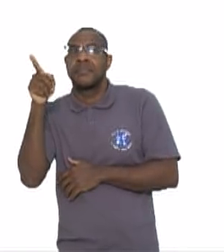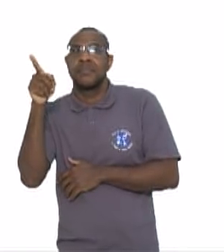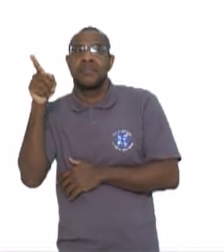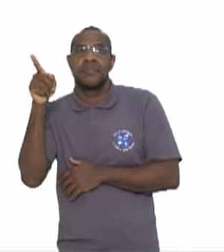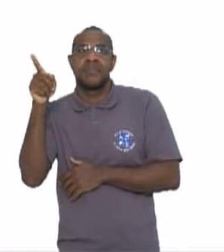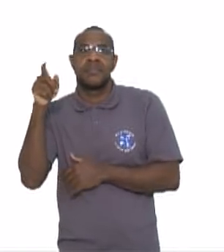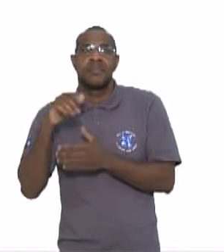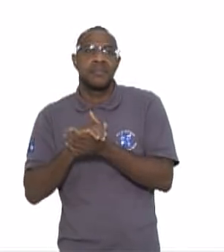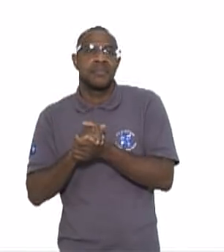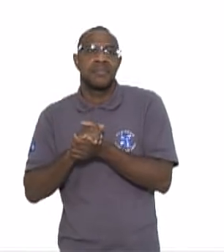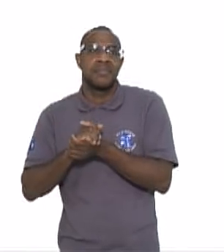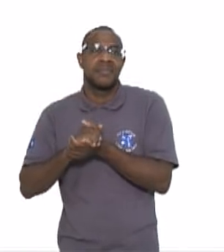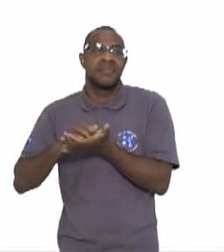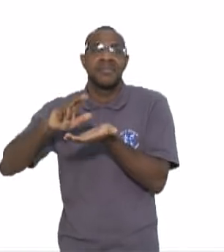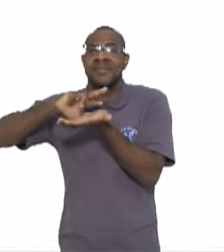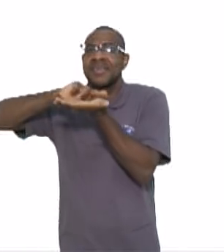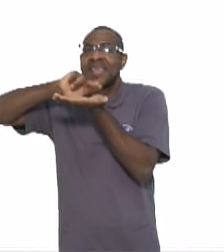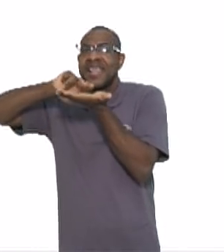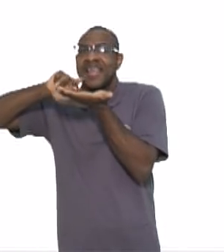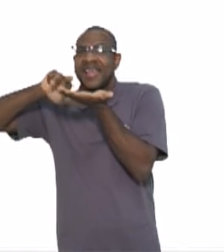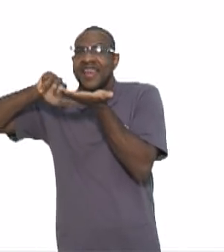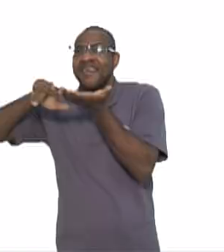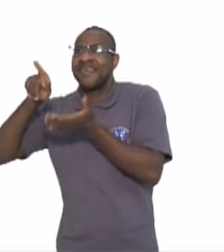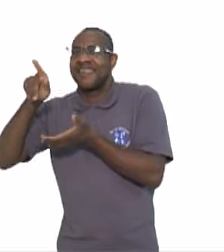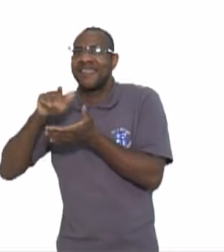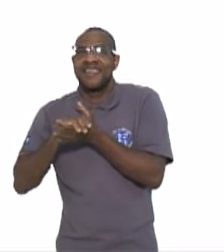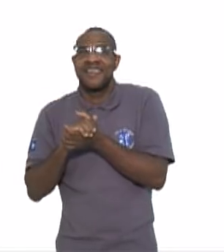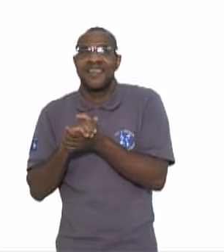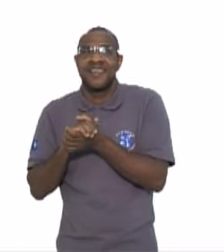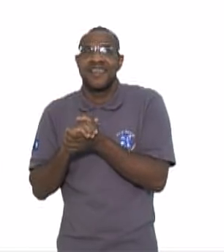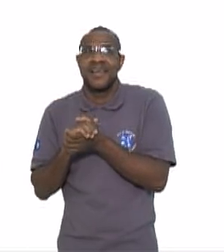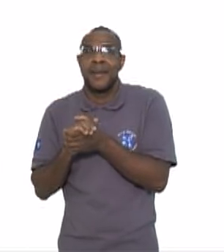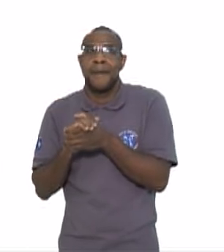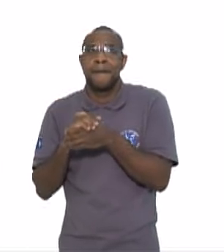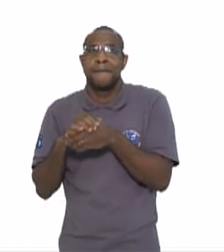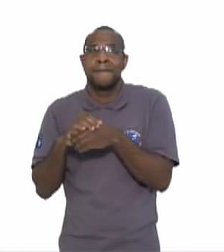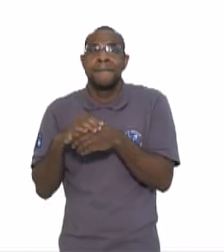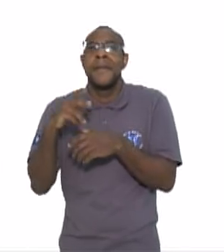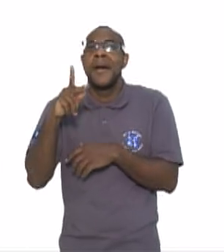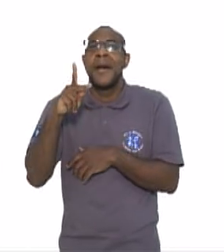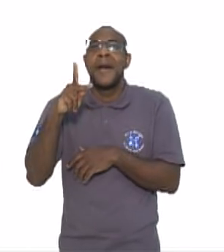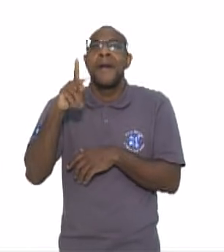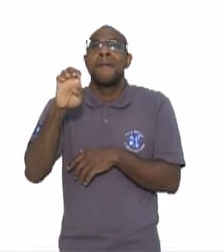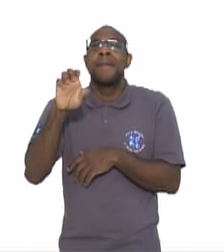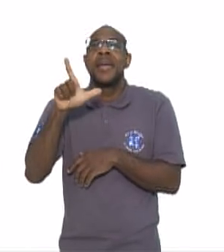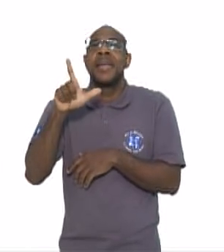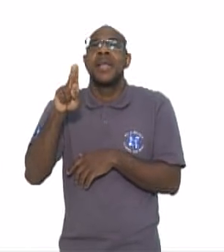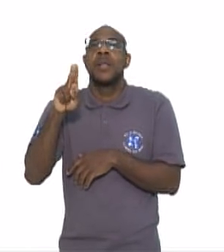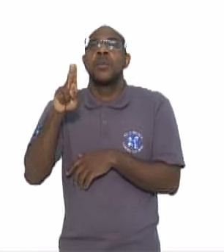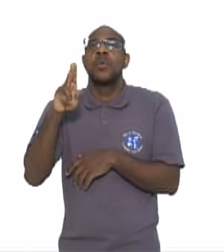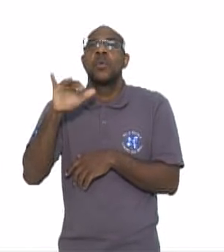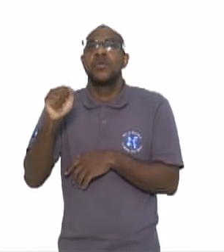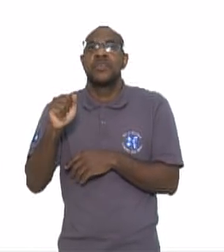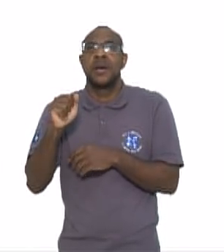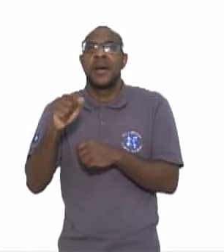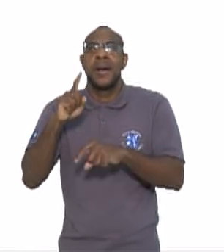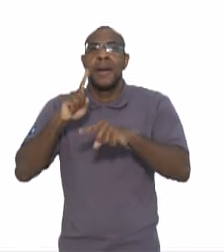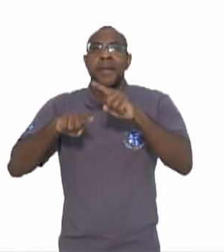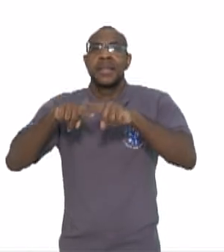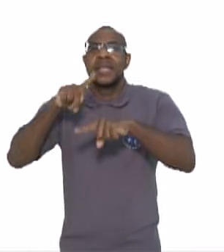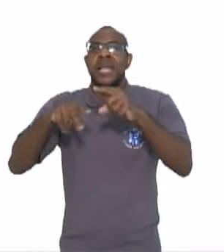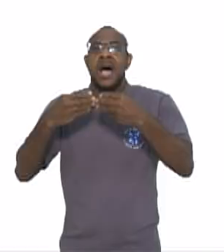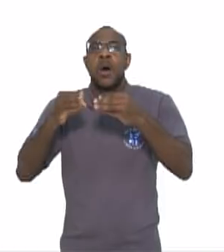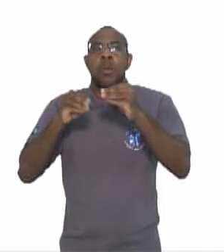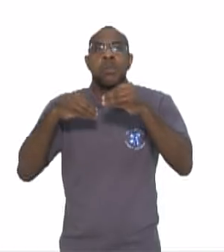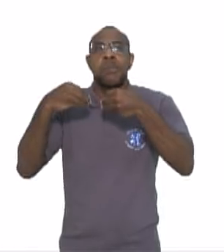3 bonecos e, diferente do anterior, eles são de pelúcia, eles são do material mais mole.